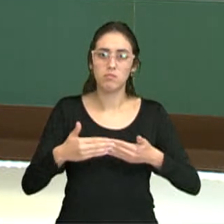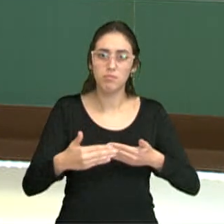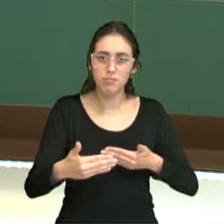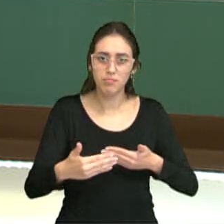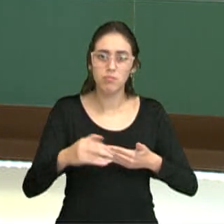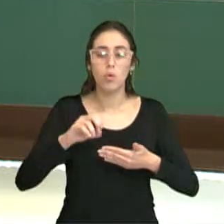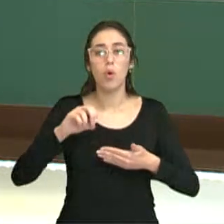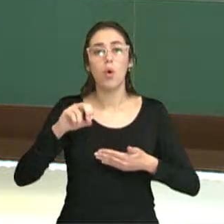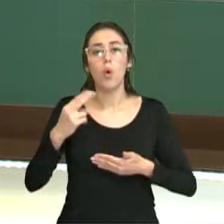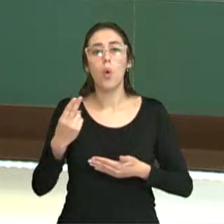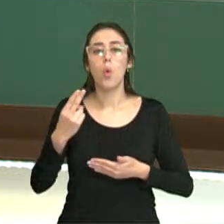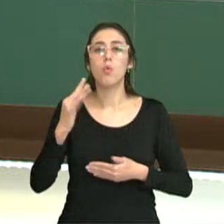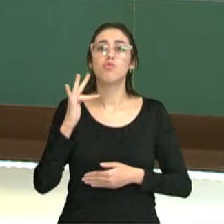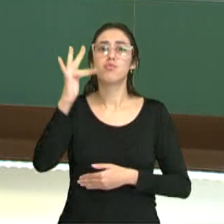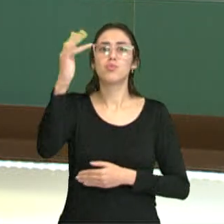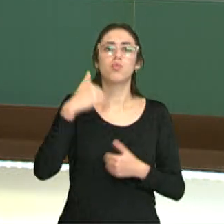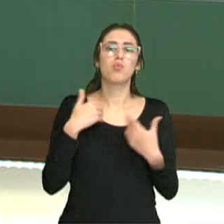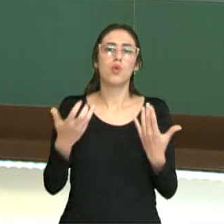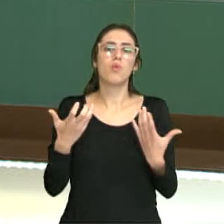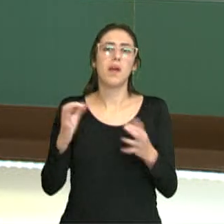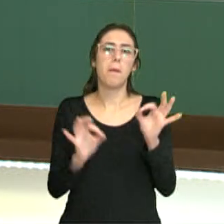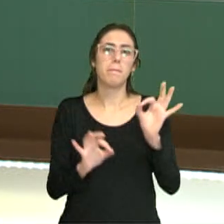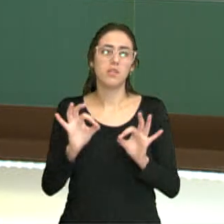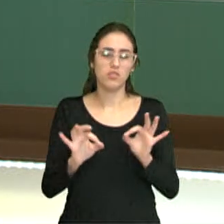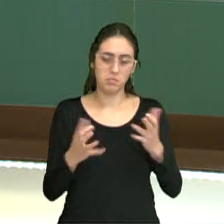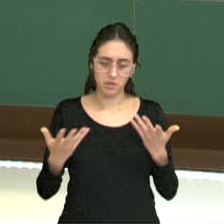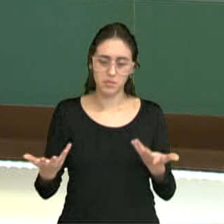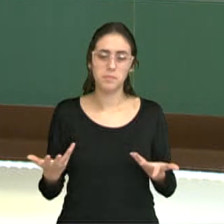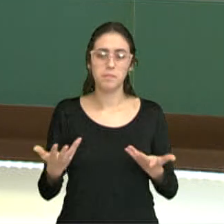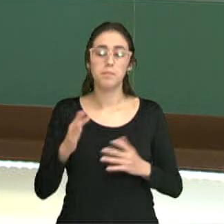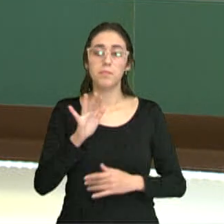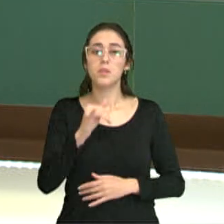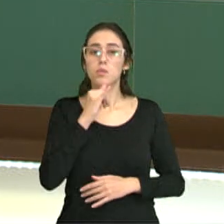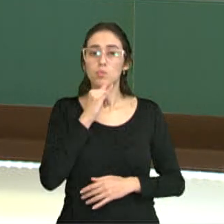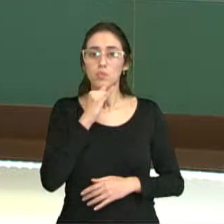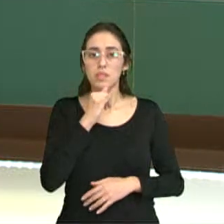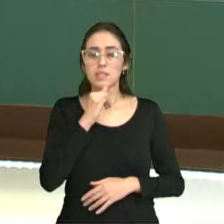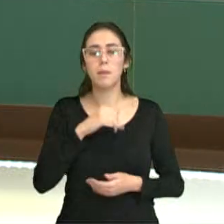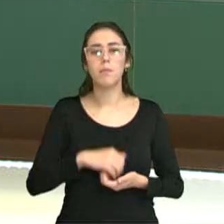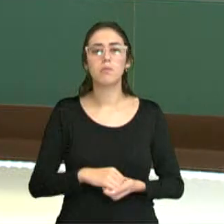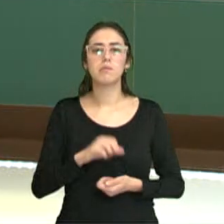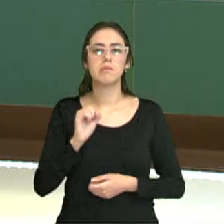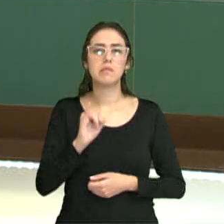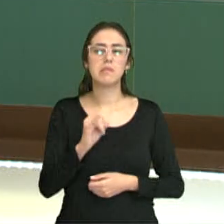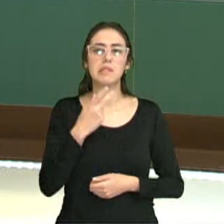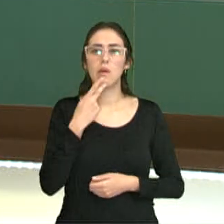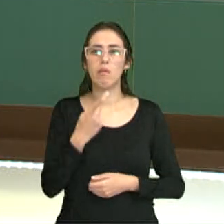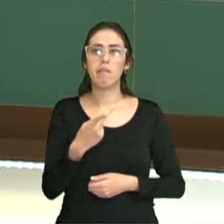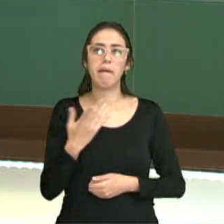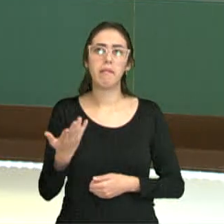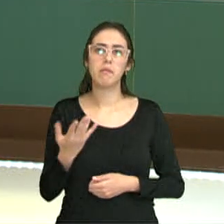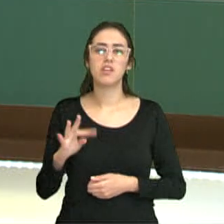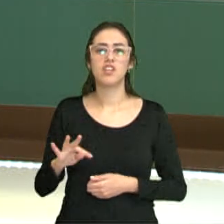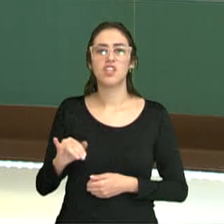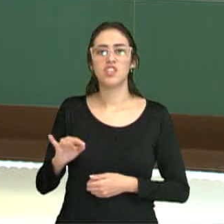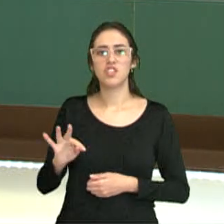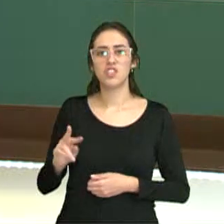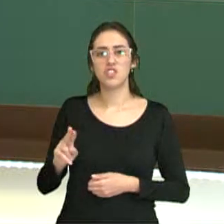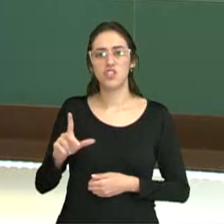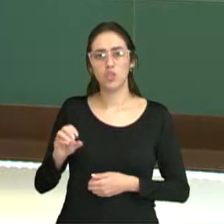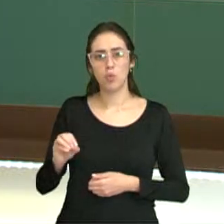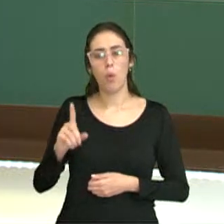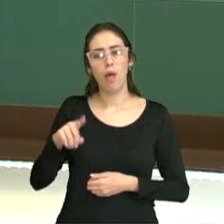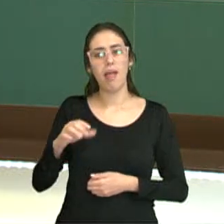são bastante interessantes, mas o rendimento deles, por exemplo, se a gente diz que o título rende 6%